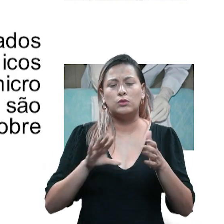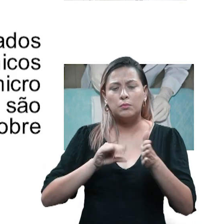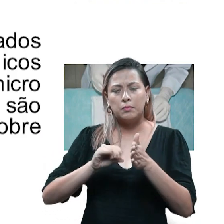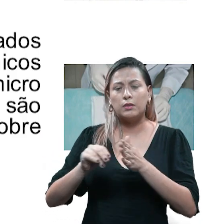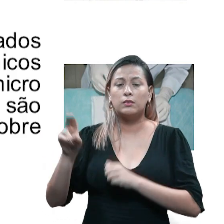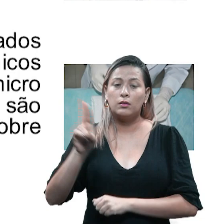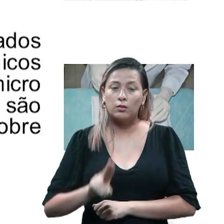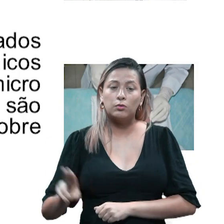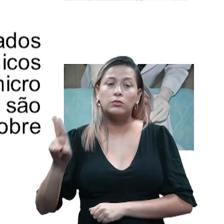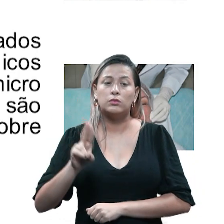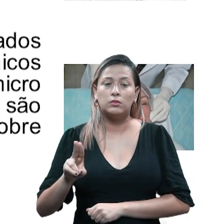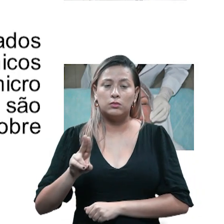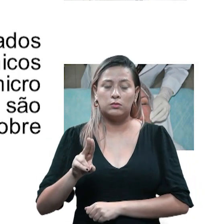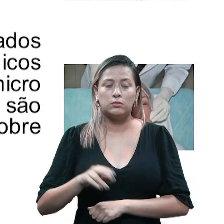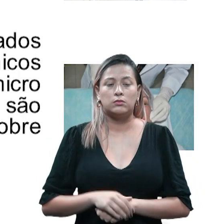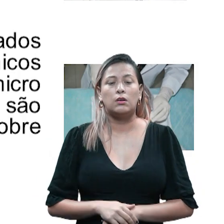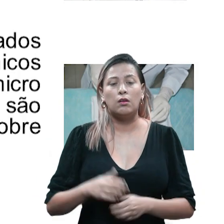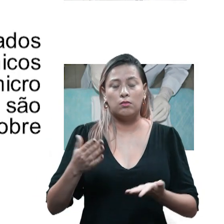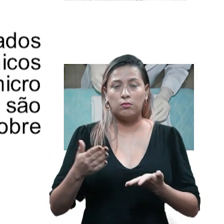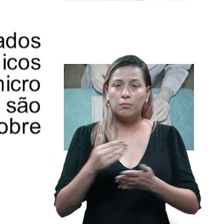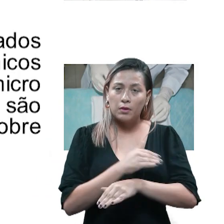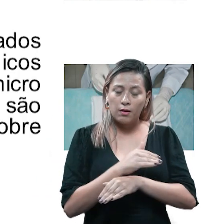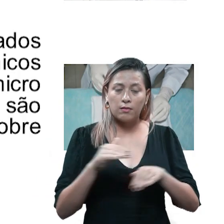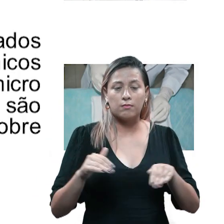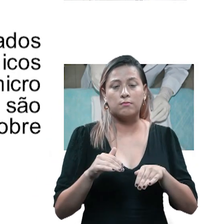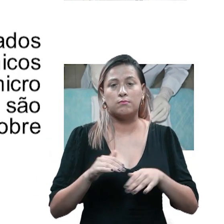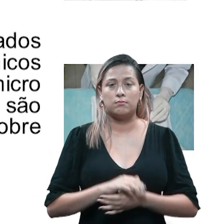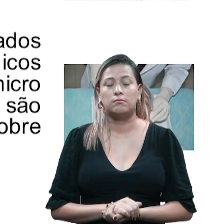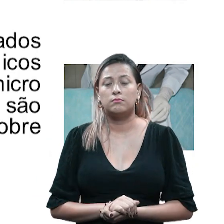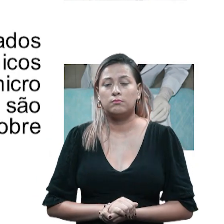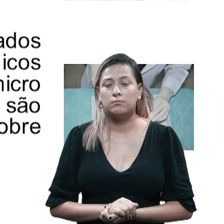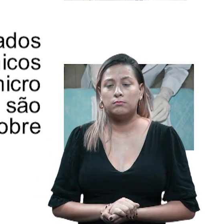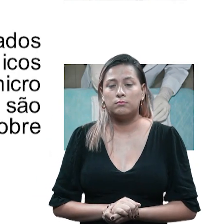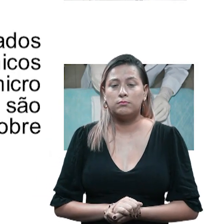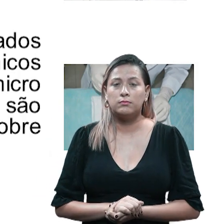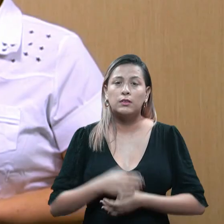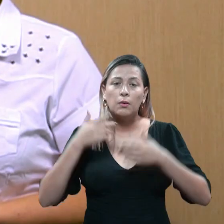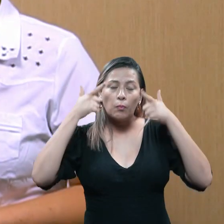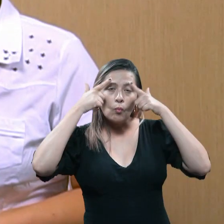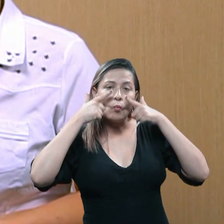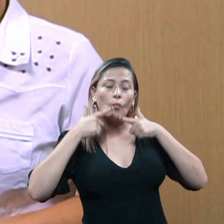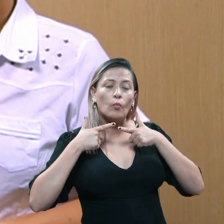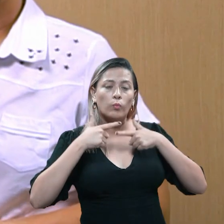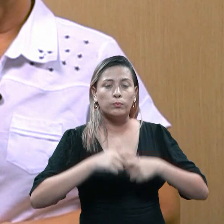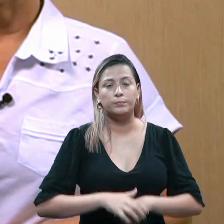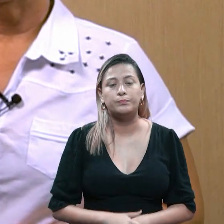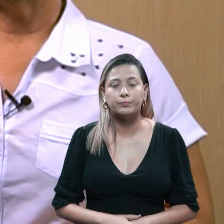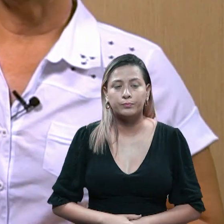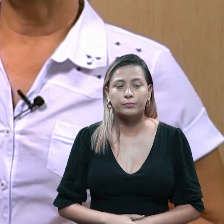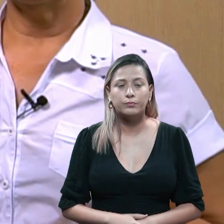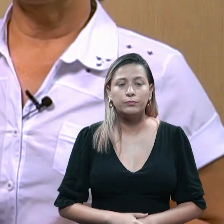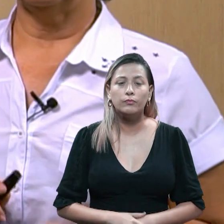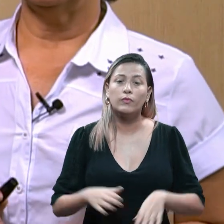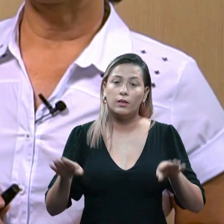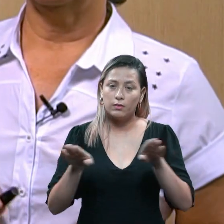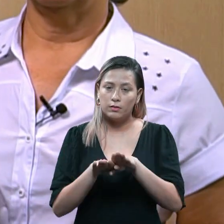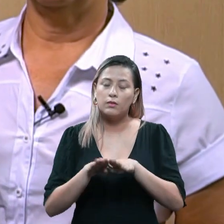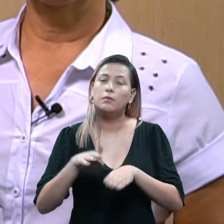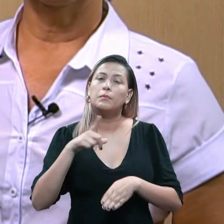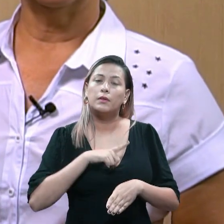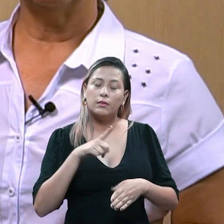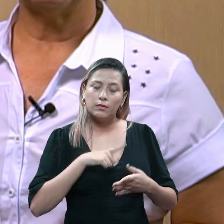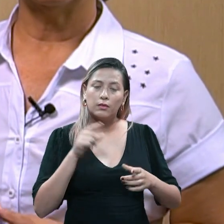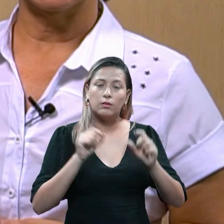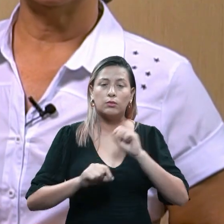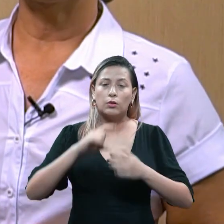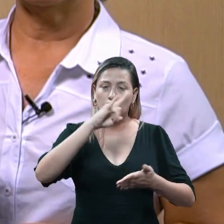bactérias patogênicas sobre superfícies animadas, tais como a pele. Também deixei um documento